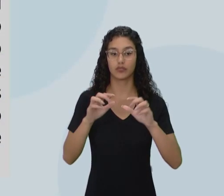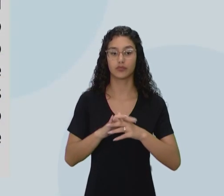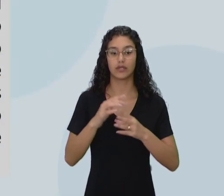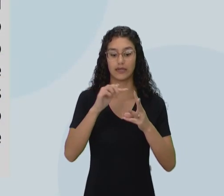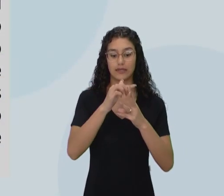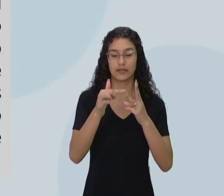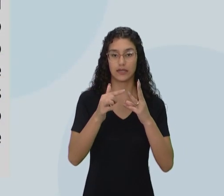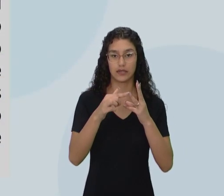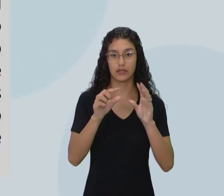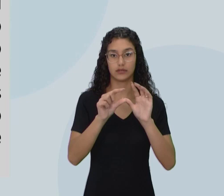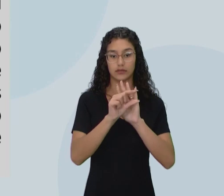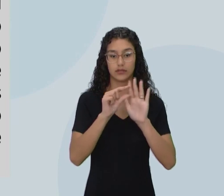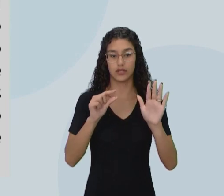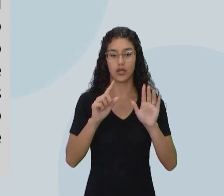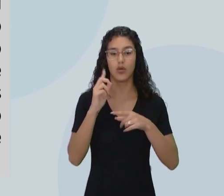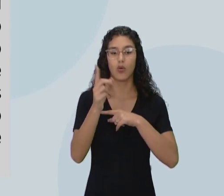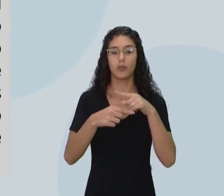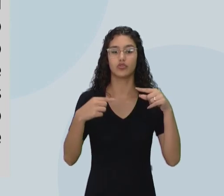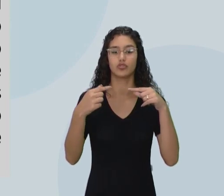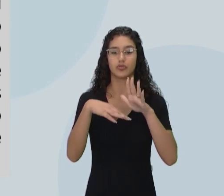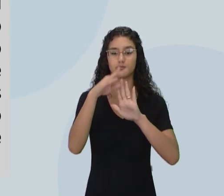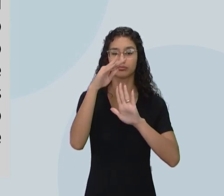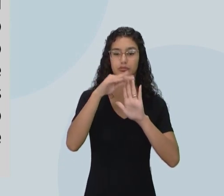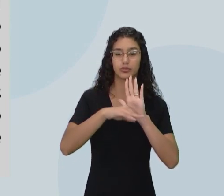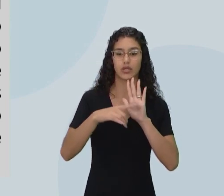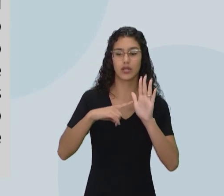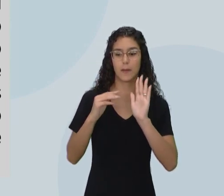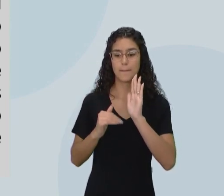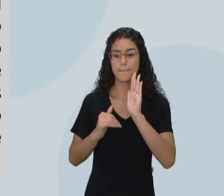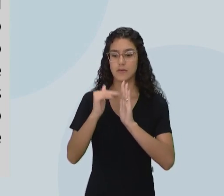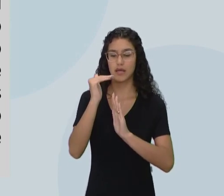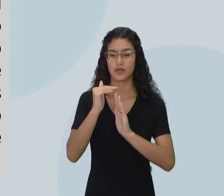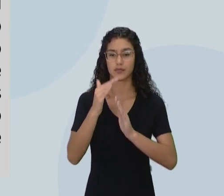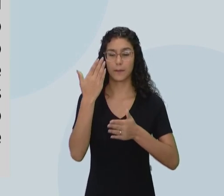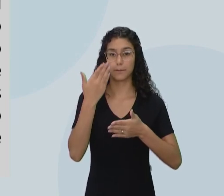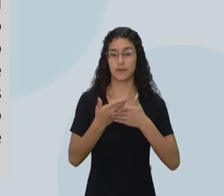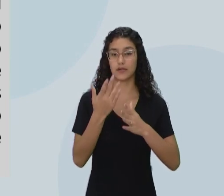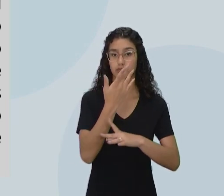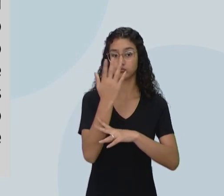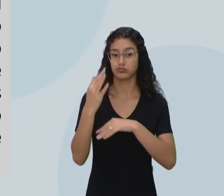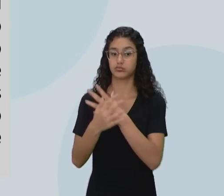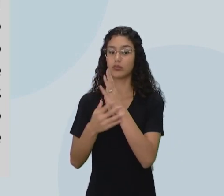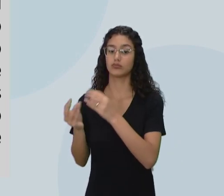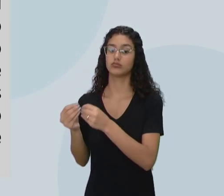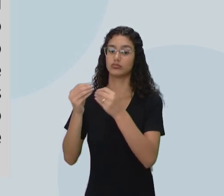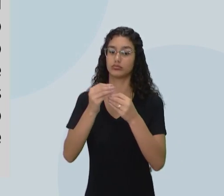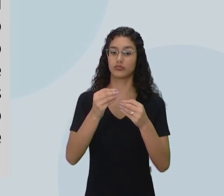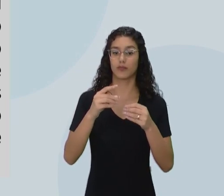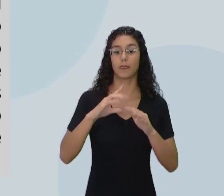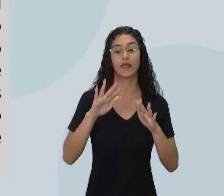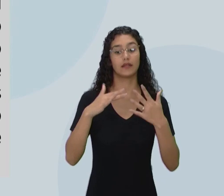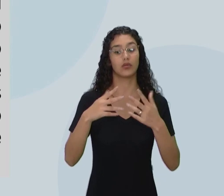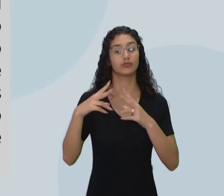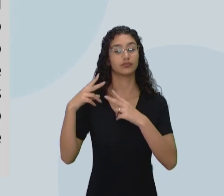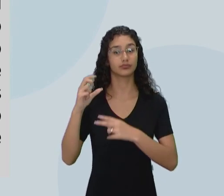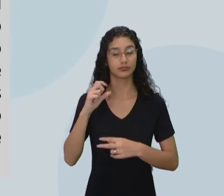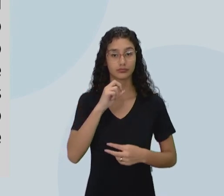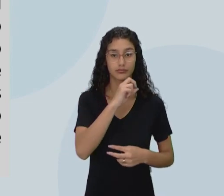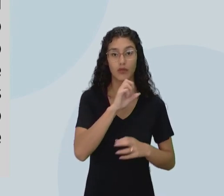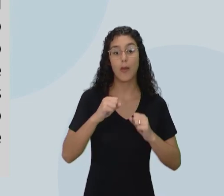linha. Com o objetivo de se diminuir ao máximo a perda nas plantações, tais